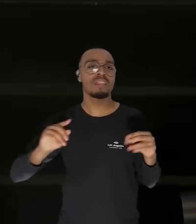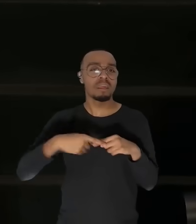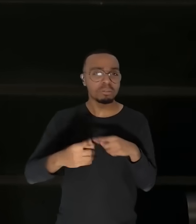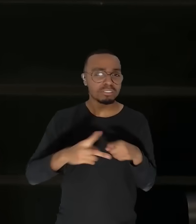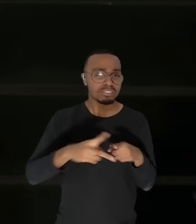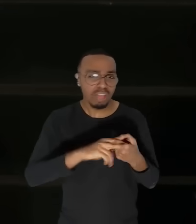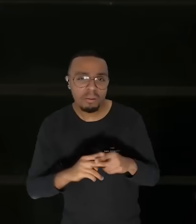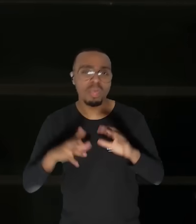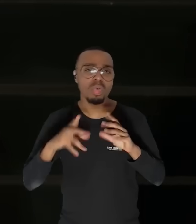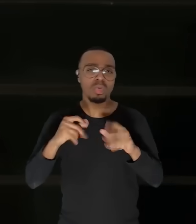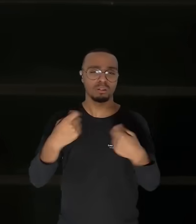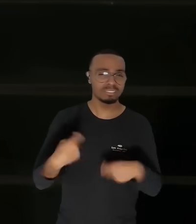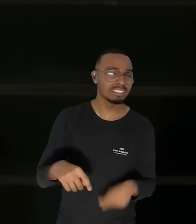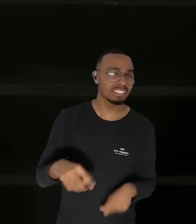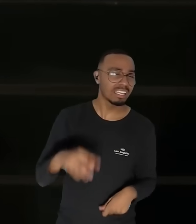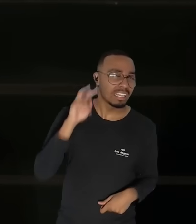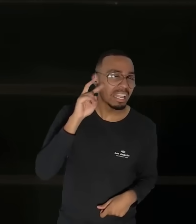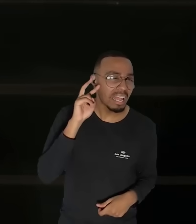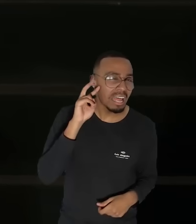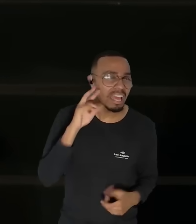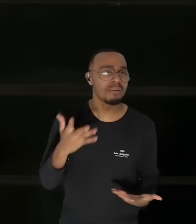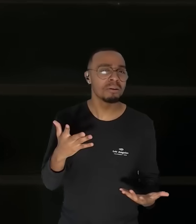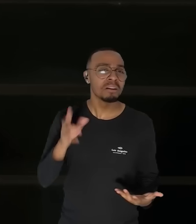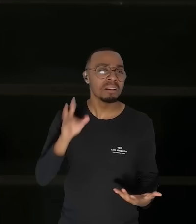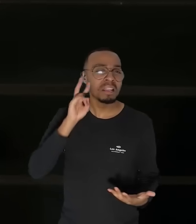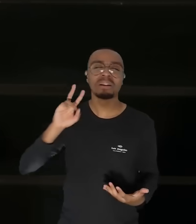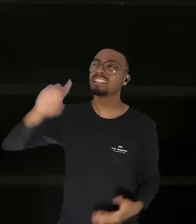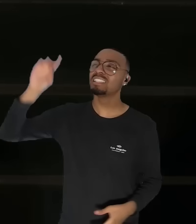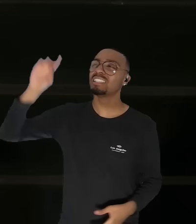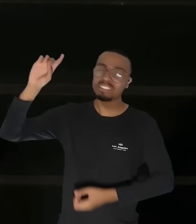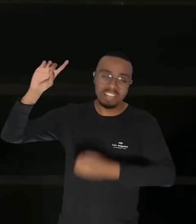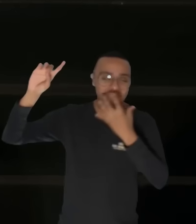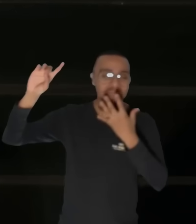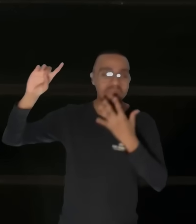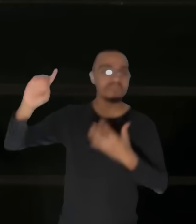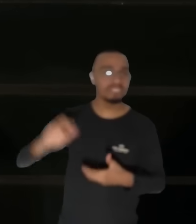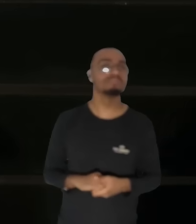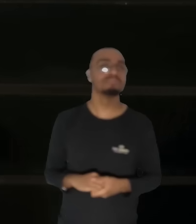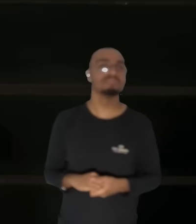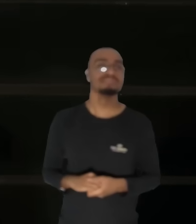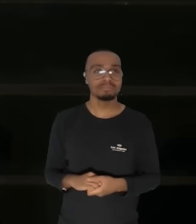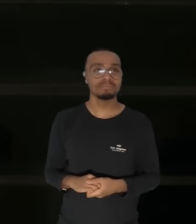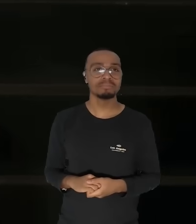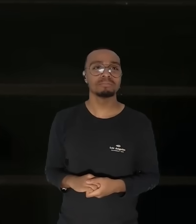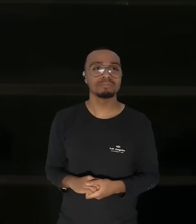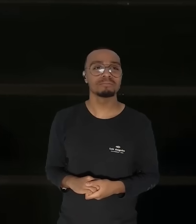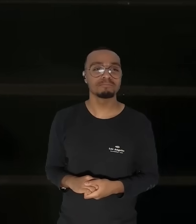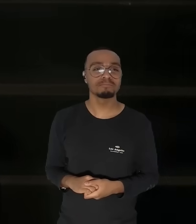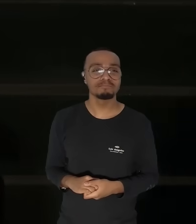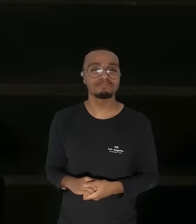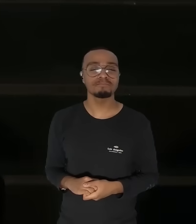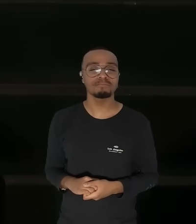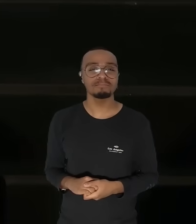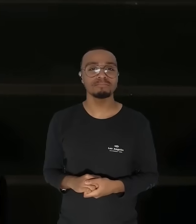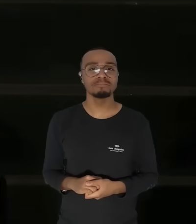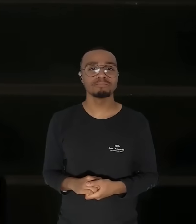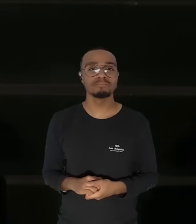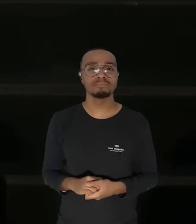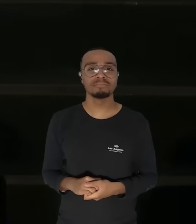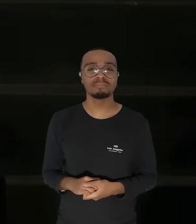um bilhete no bolso. Quando não parecer, quando você não lembrar, guarda um bilhete no bolso. Deus é